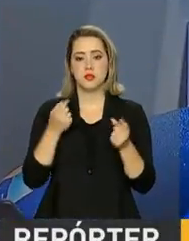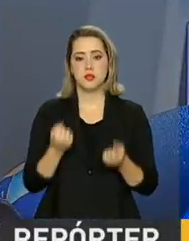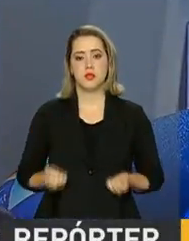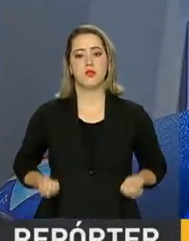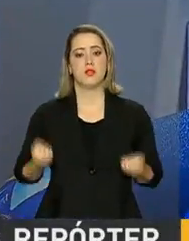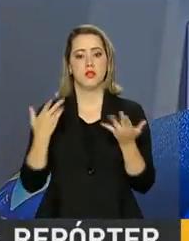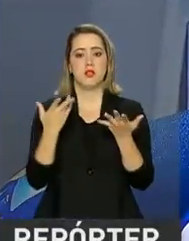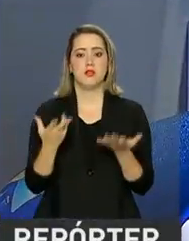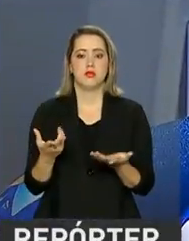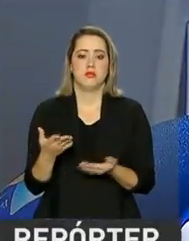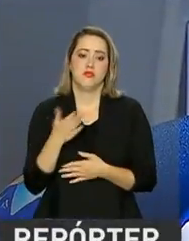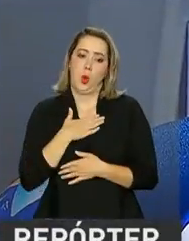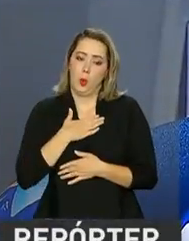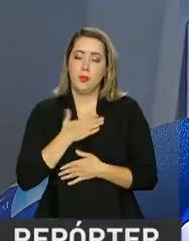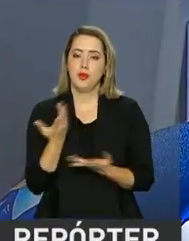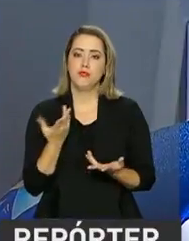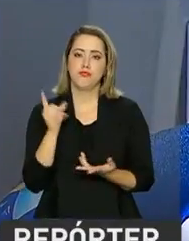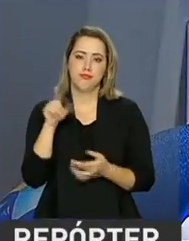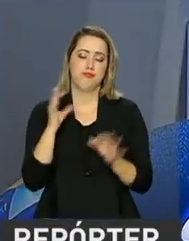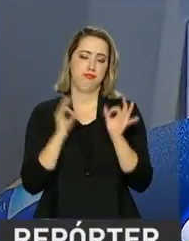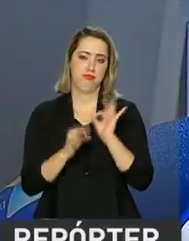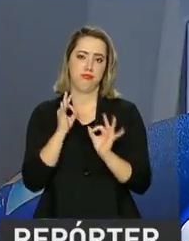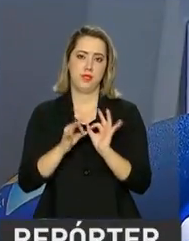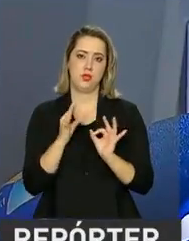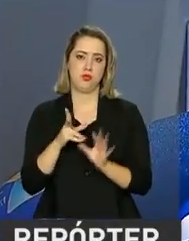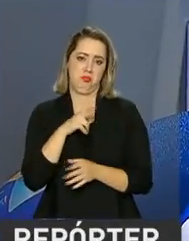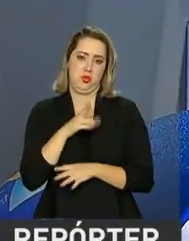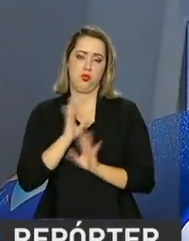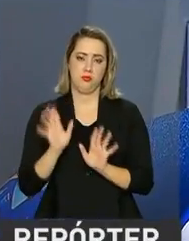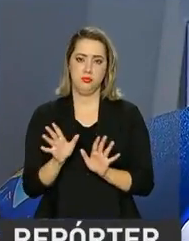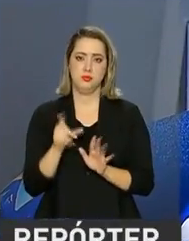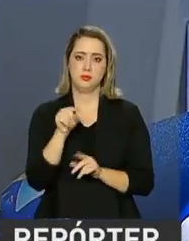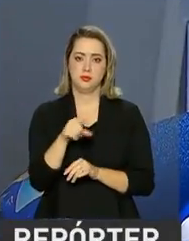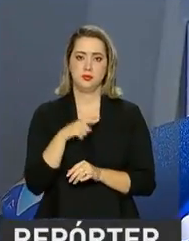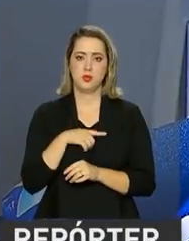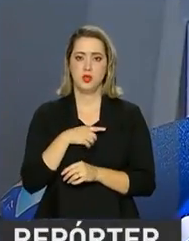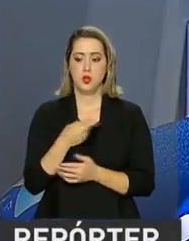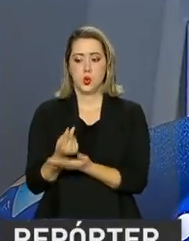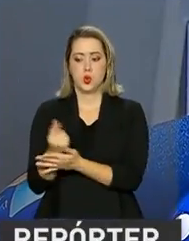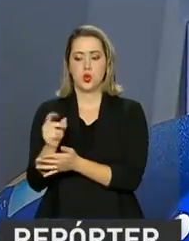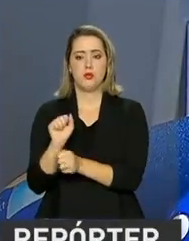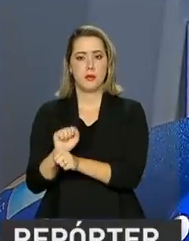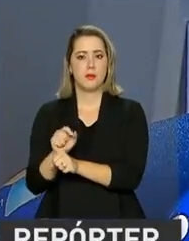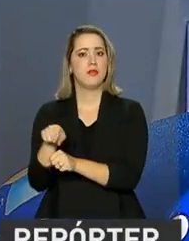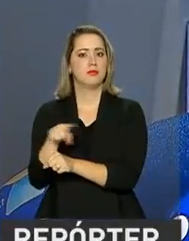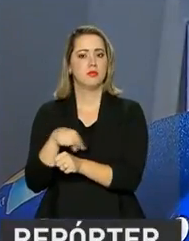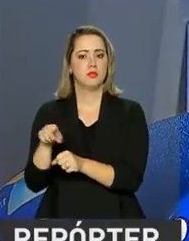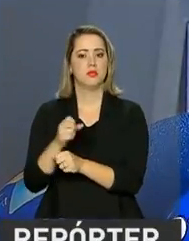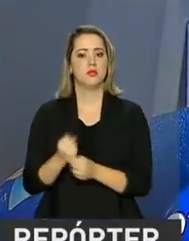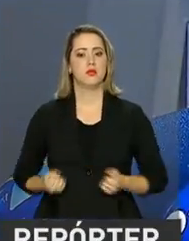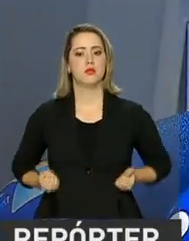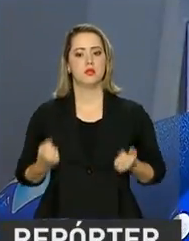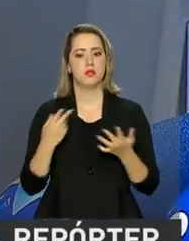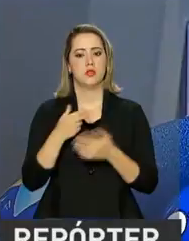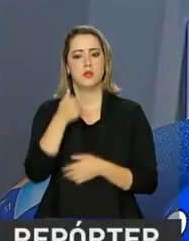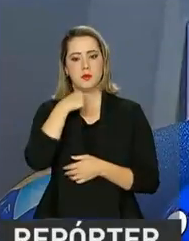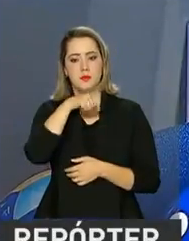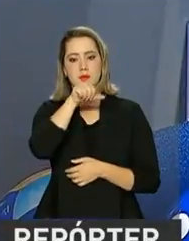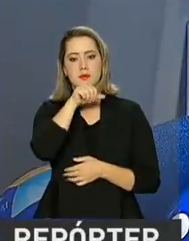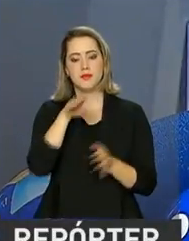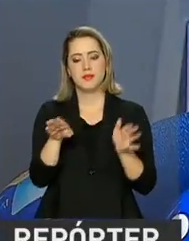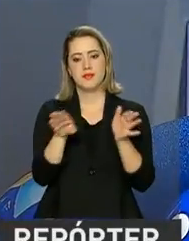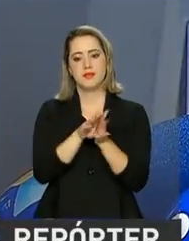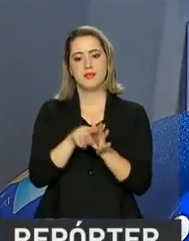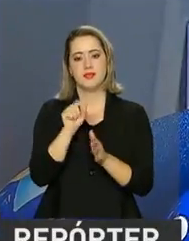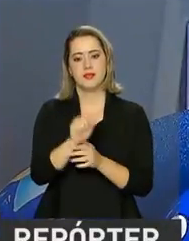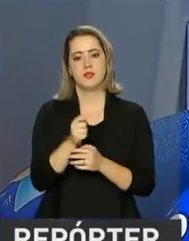gastar comigo nada mais justo é um dinheiro que tava ali eu não sabia conversar comigo dia das mães está chegando aí